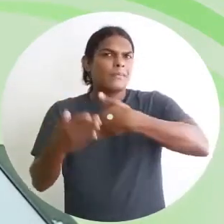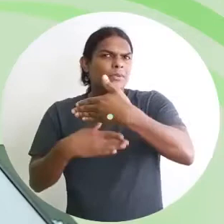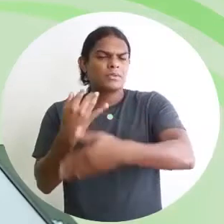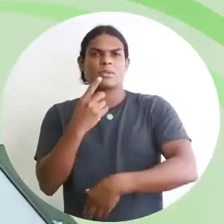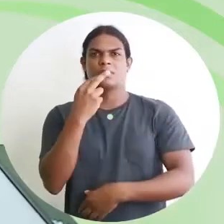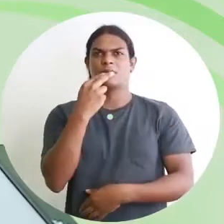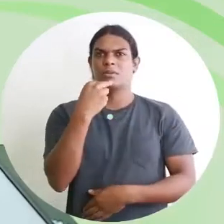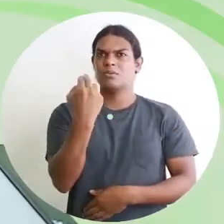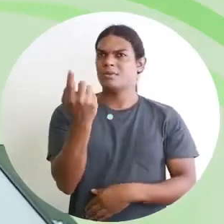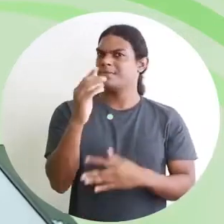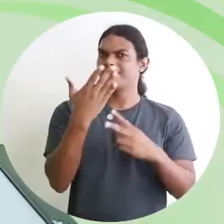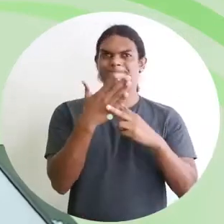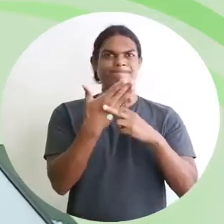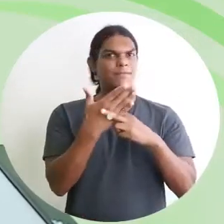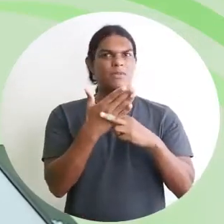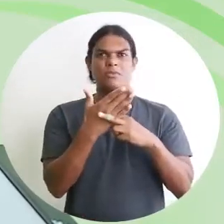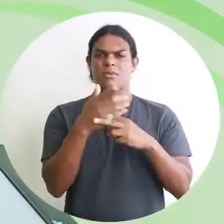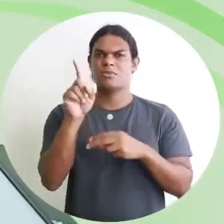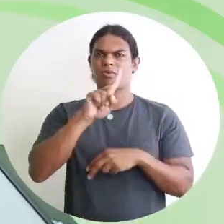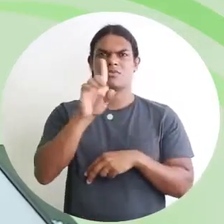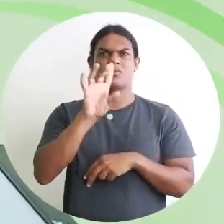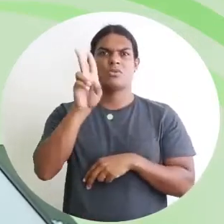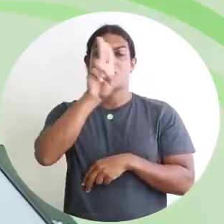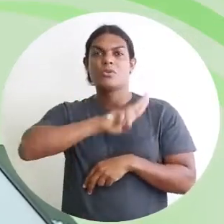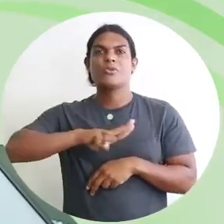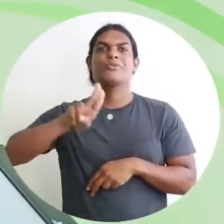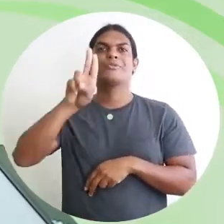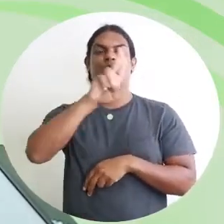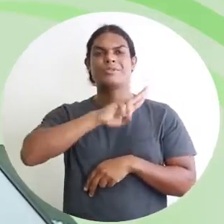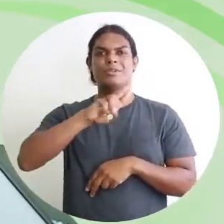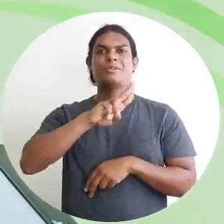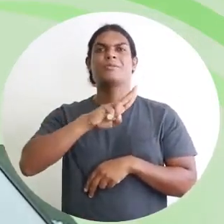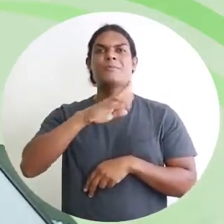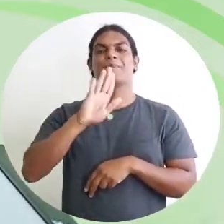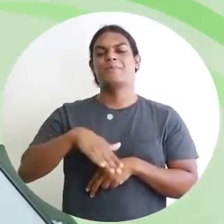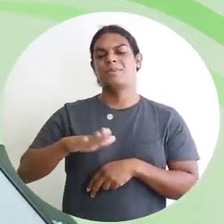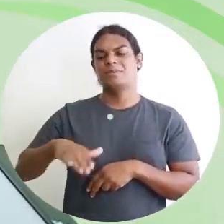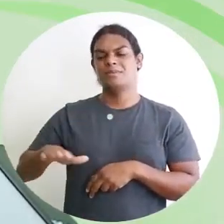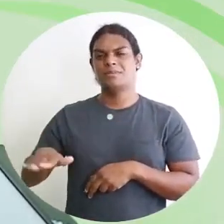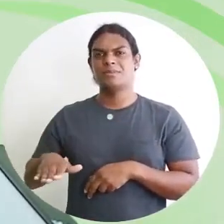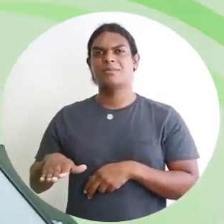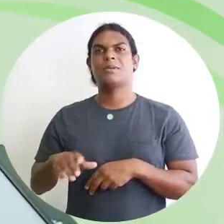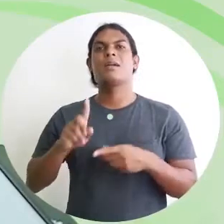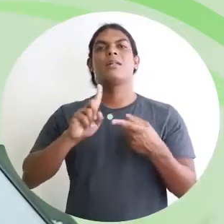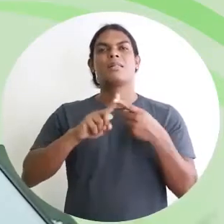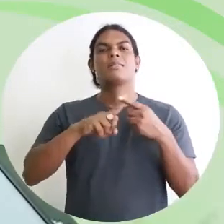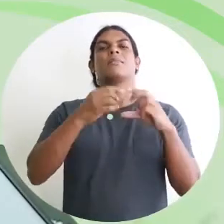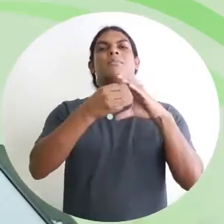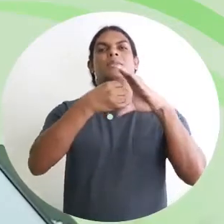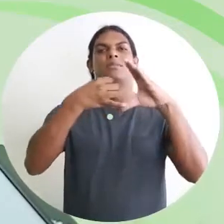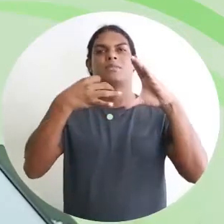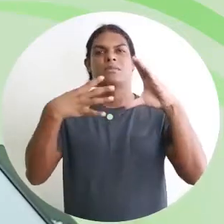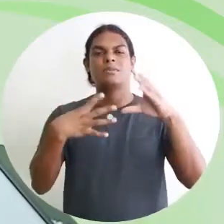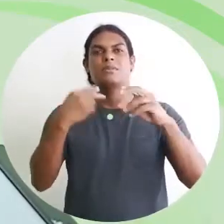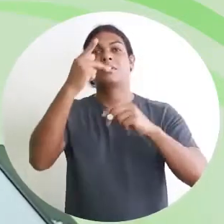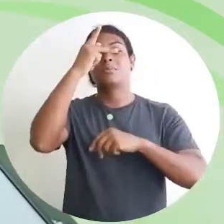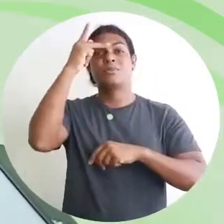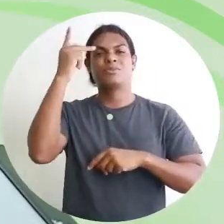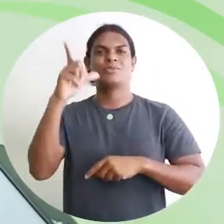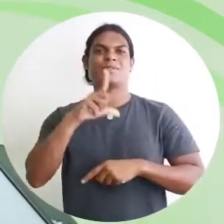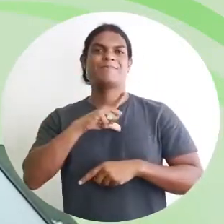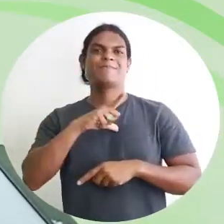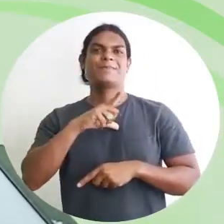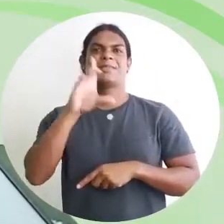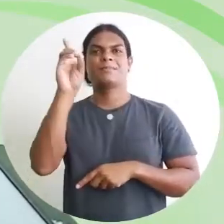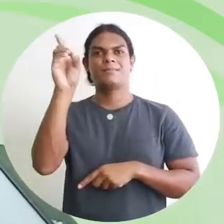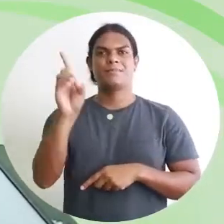não verbal, ele não é só próprio das crianças. Ele também tem uma característica das pessoas com